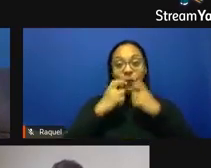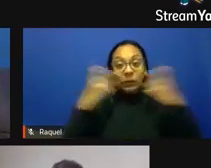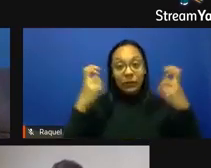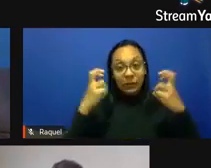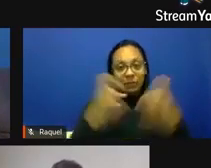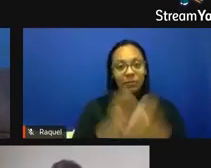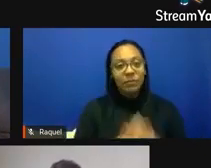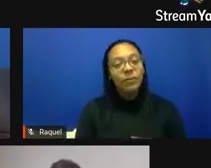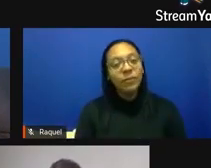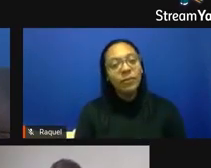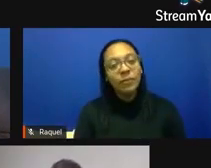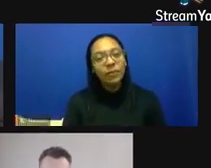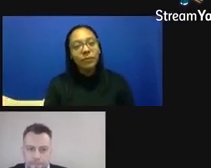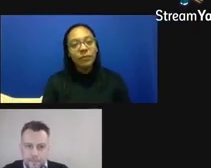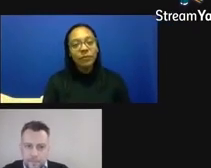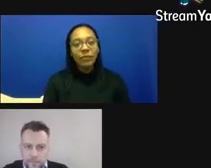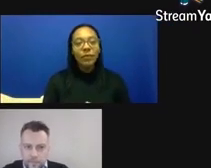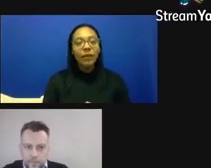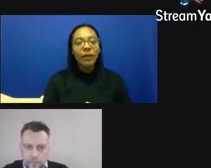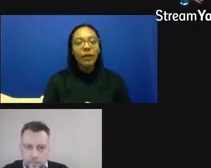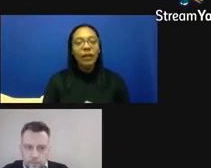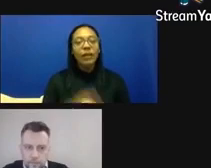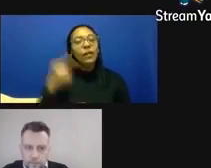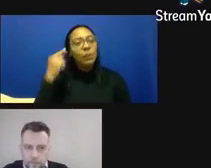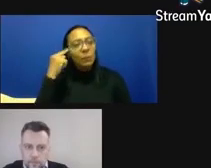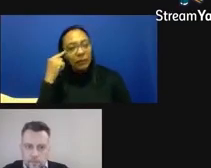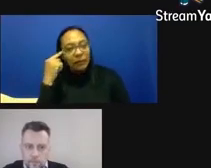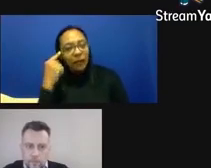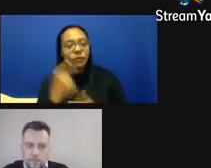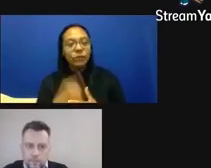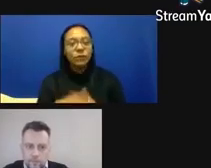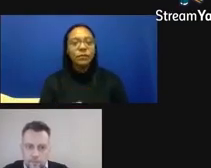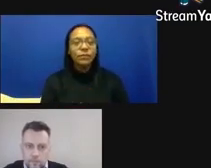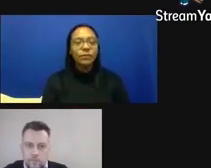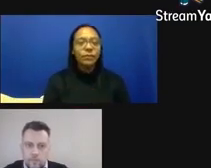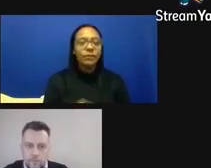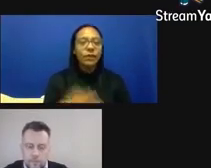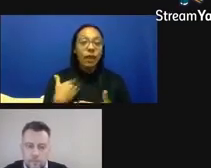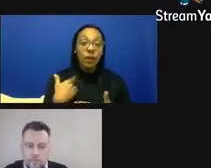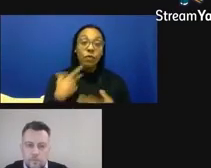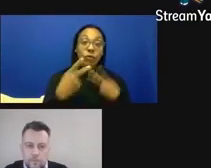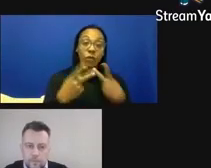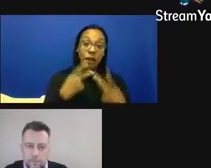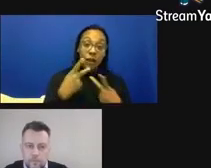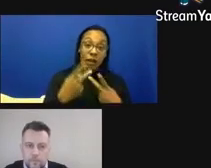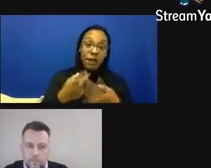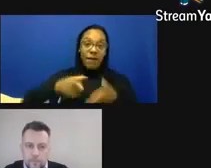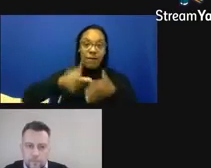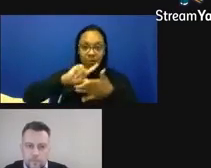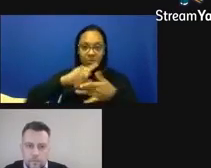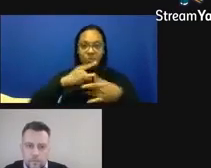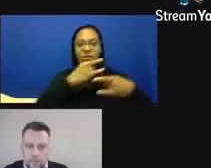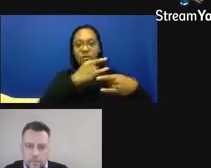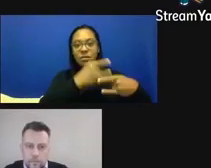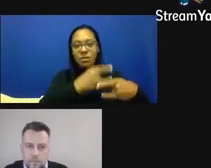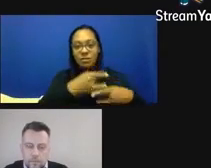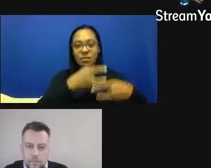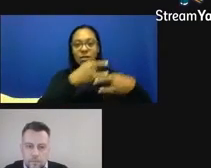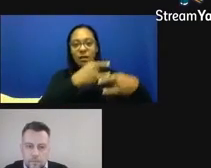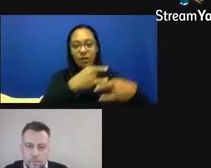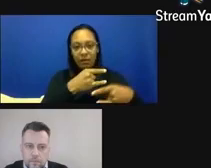últimos elementos aqui que a gente tinha pensado. Eu comentei antes da live com vocês